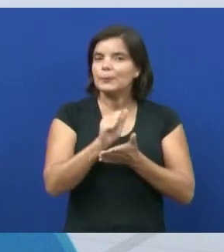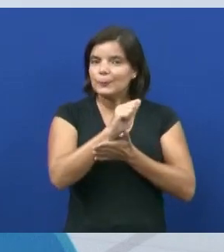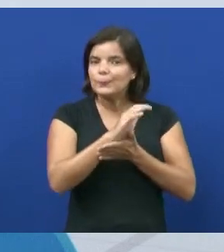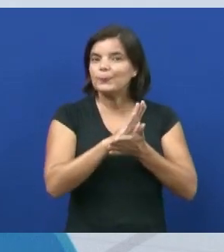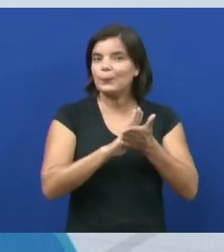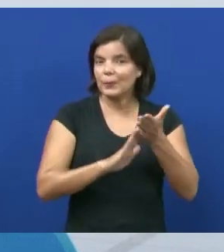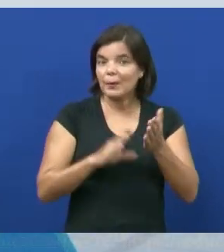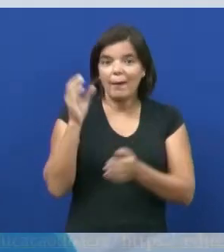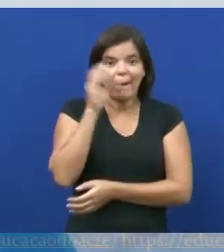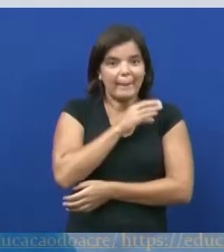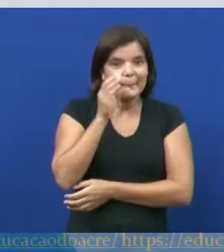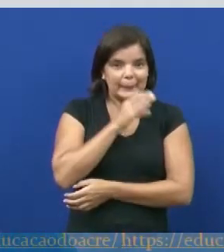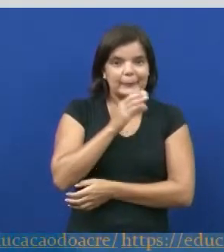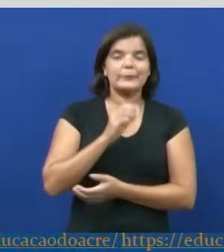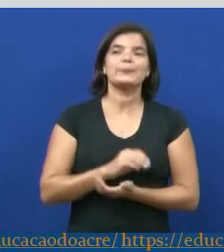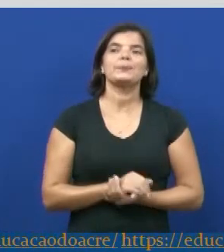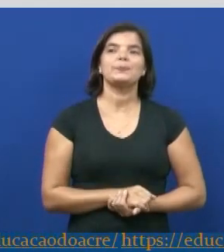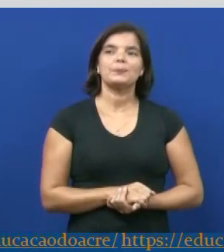com uma questão rapidamente.